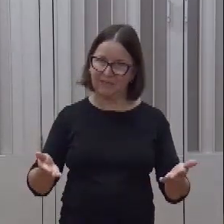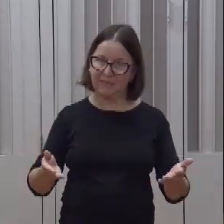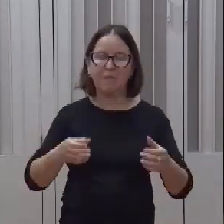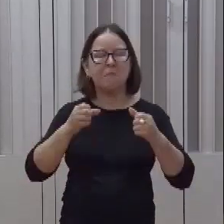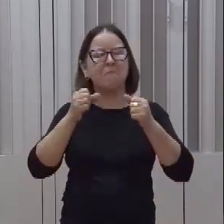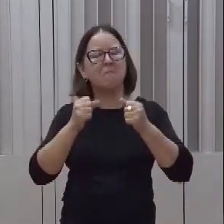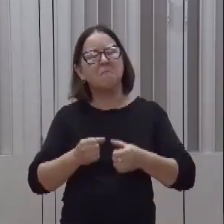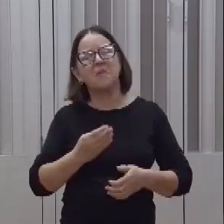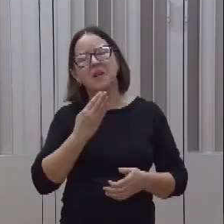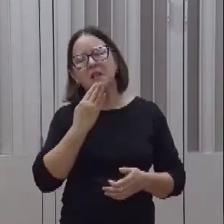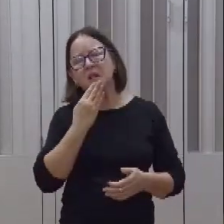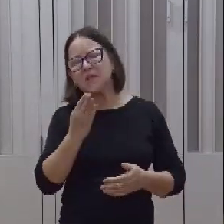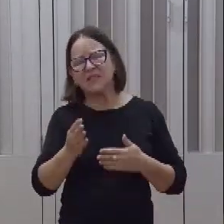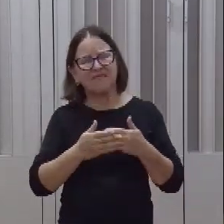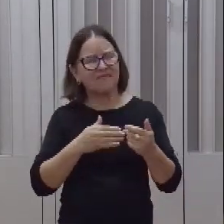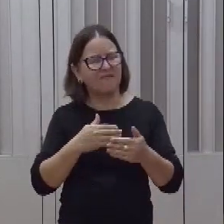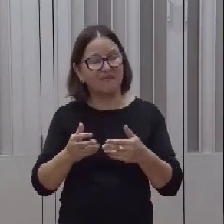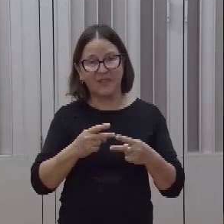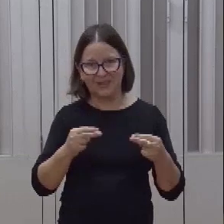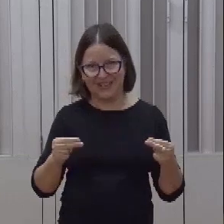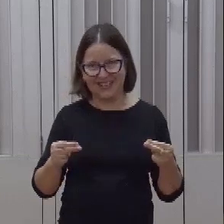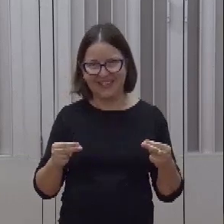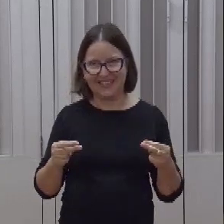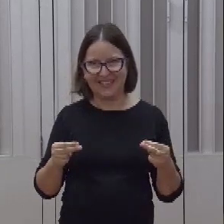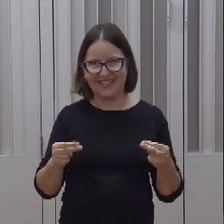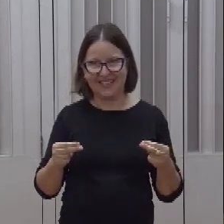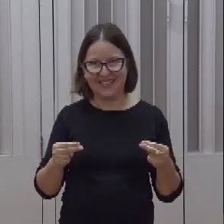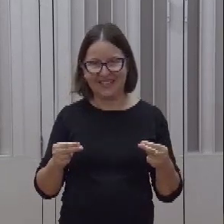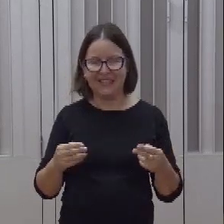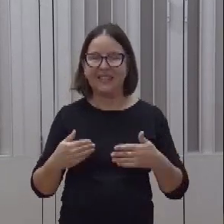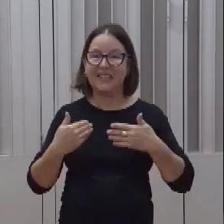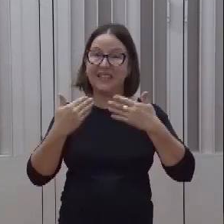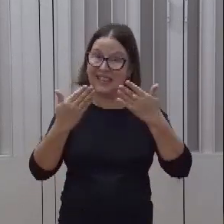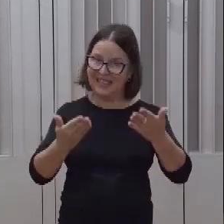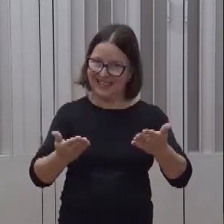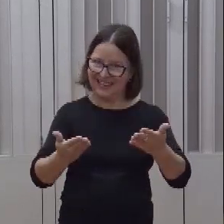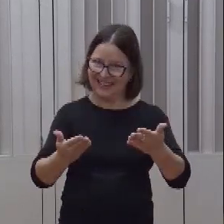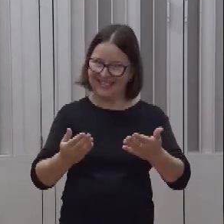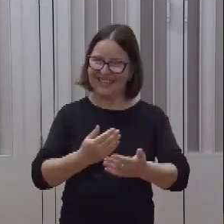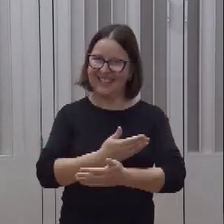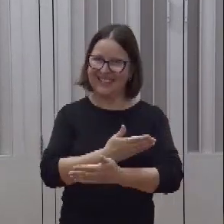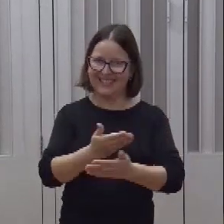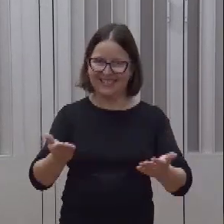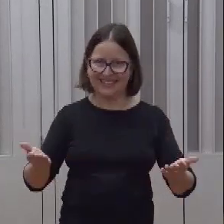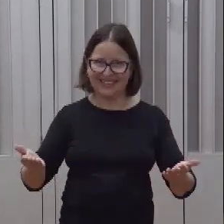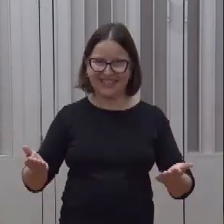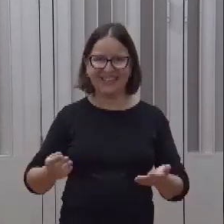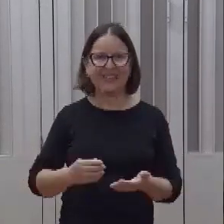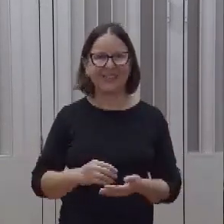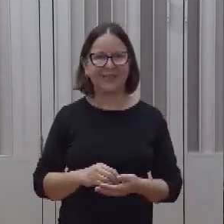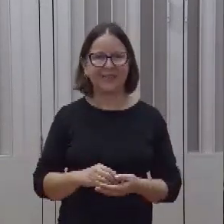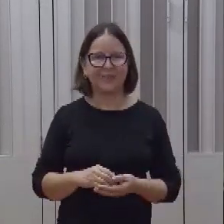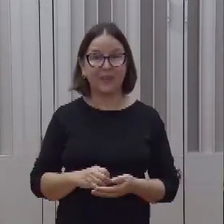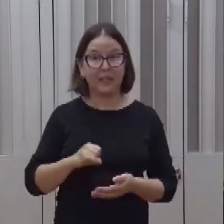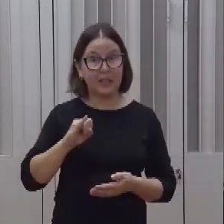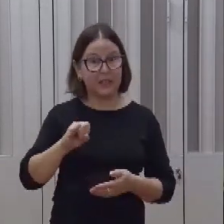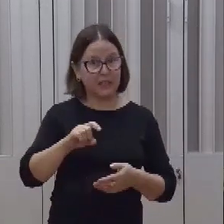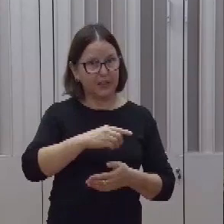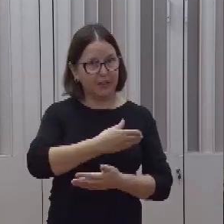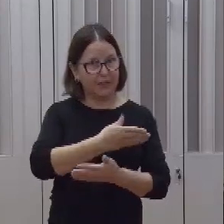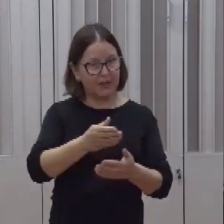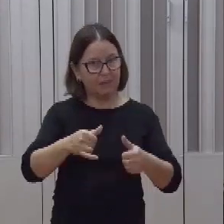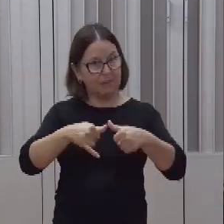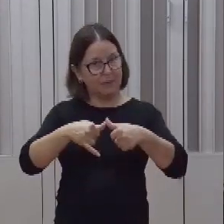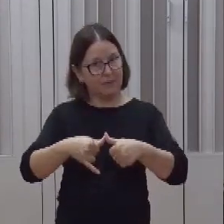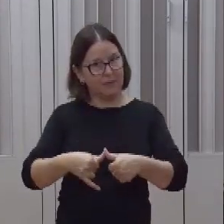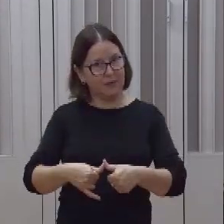então peçam o que quiser e será dado a vocês. Se vocês permanecerem em mim,